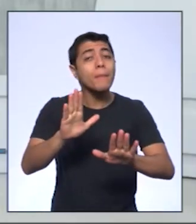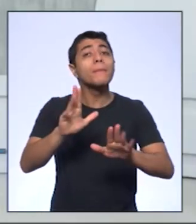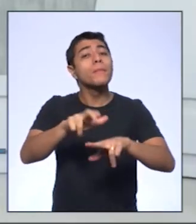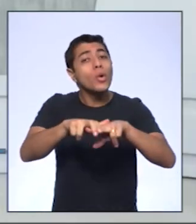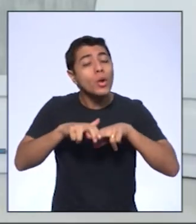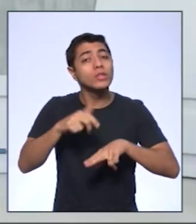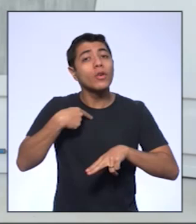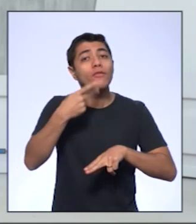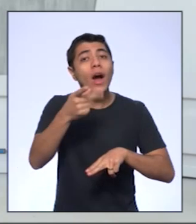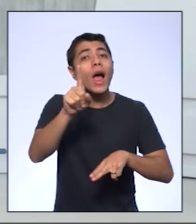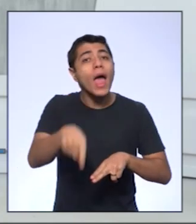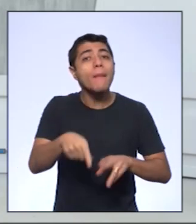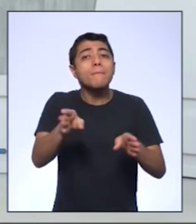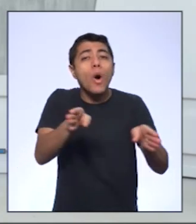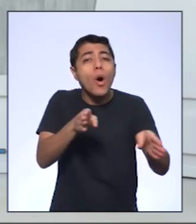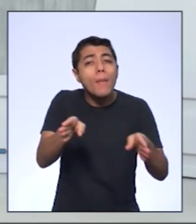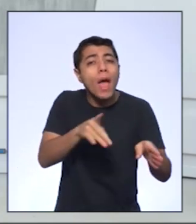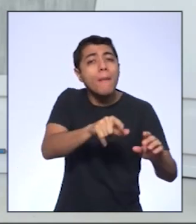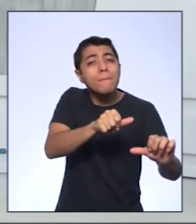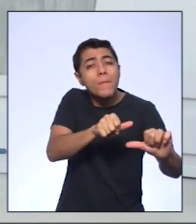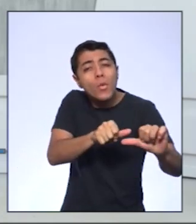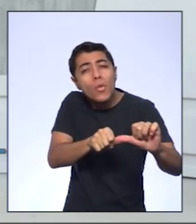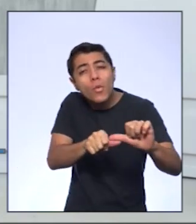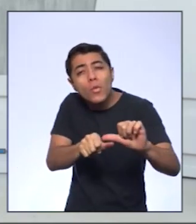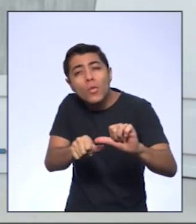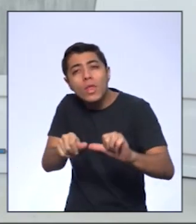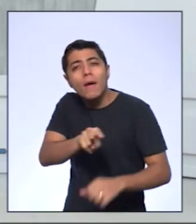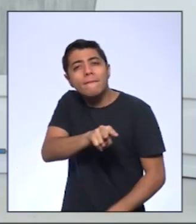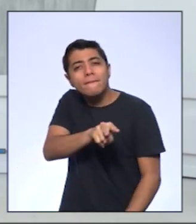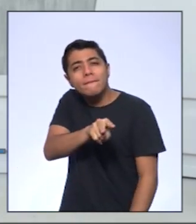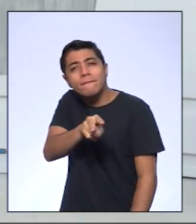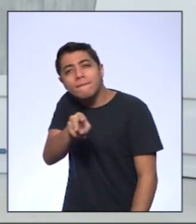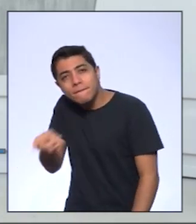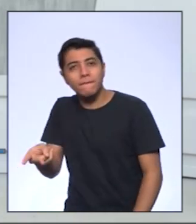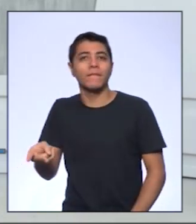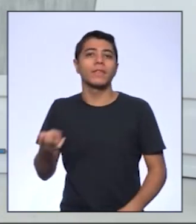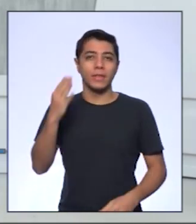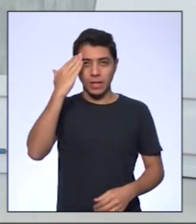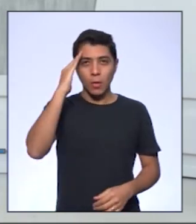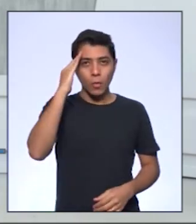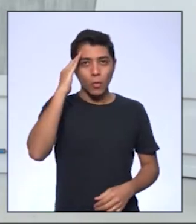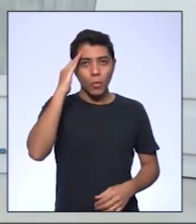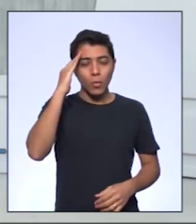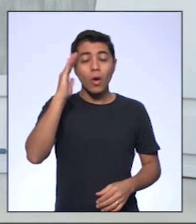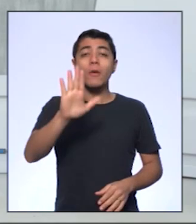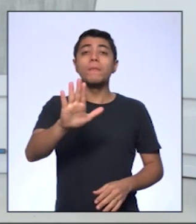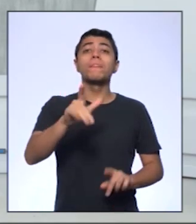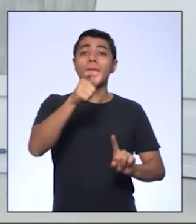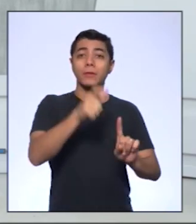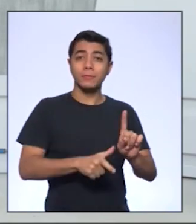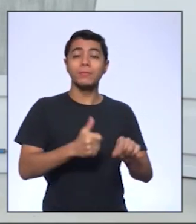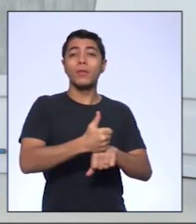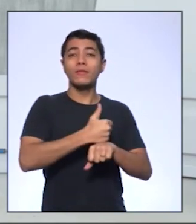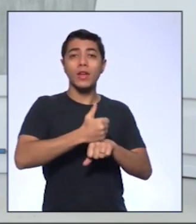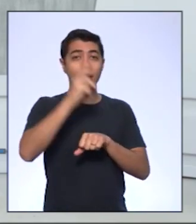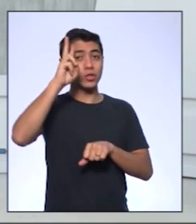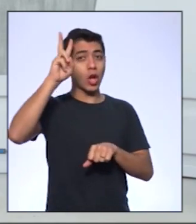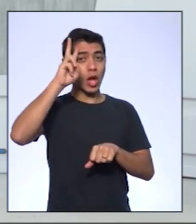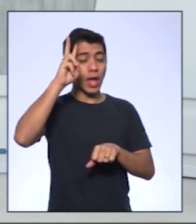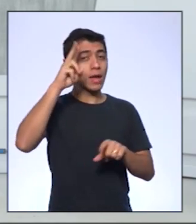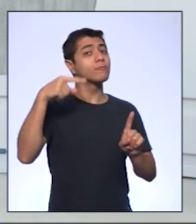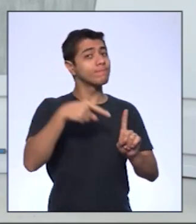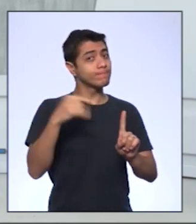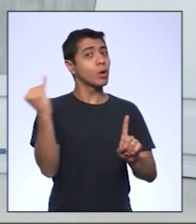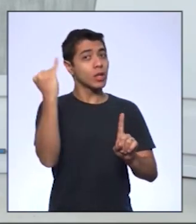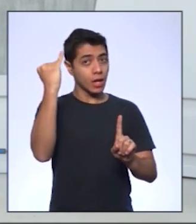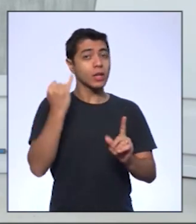transição feudo-capitalista. Olha que legal. Tem um historiador muito significativo para a gente estudar isso. Você que for para a área de... Você que